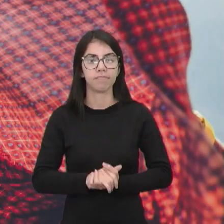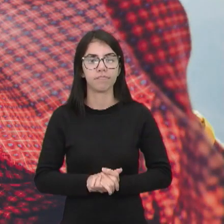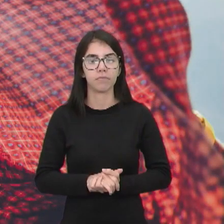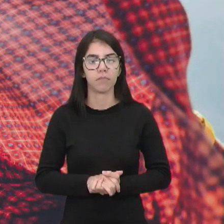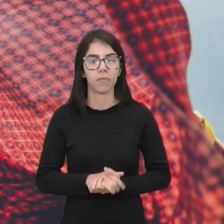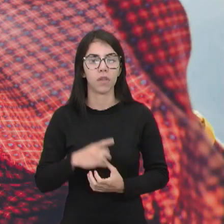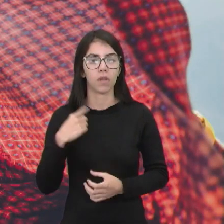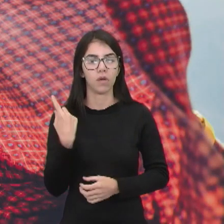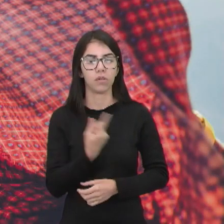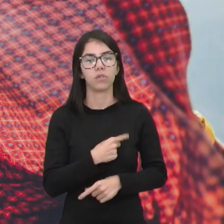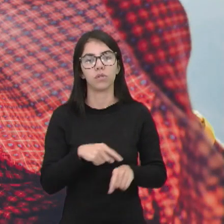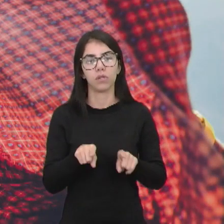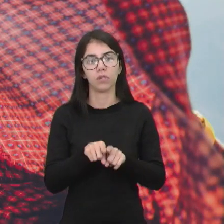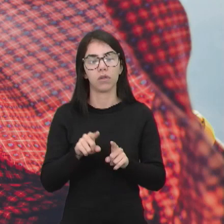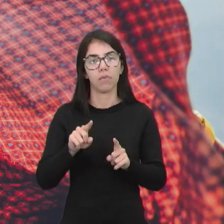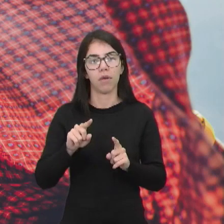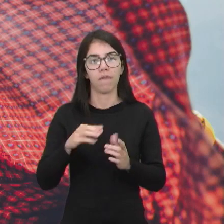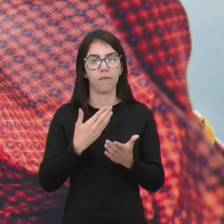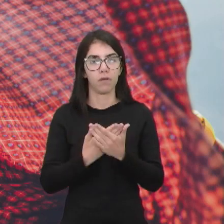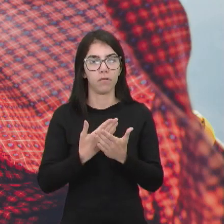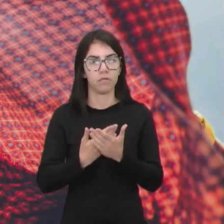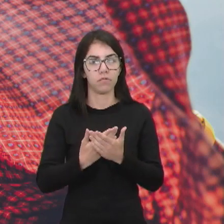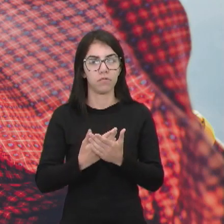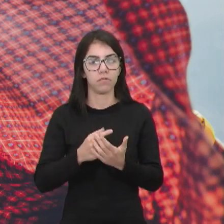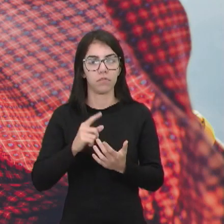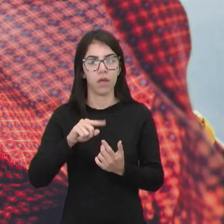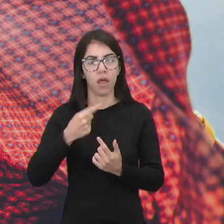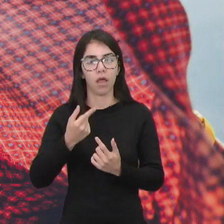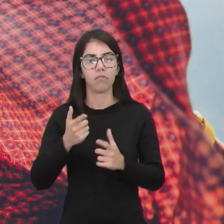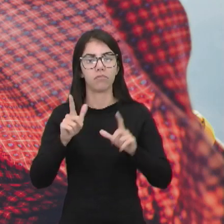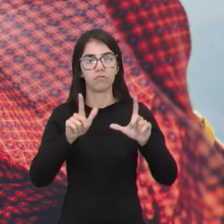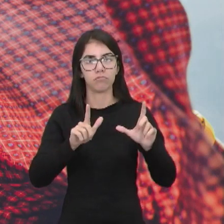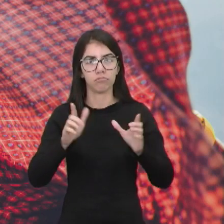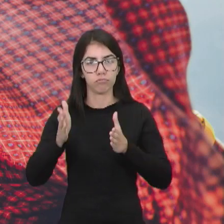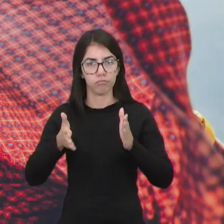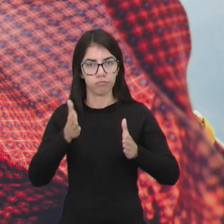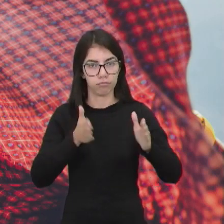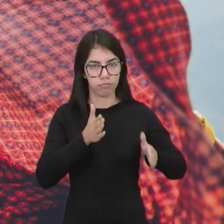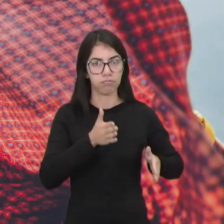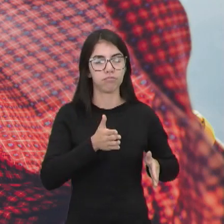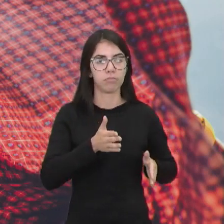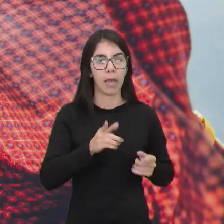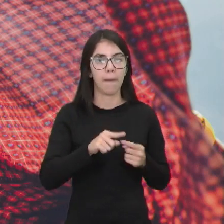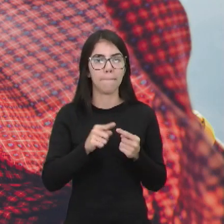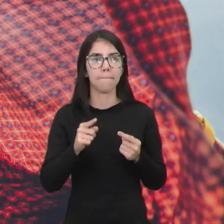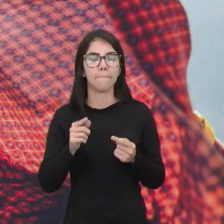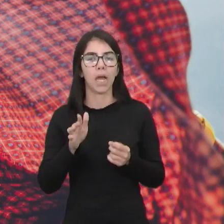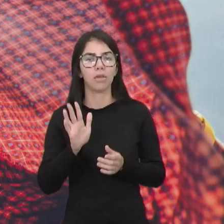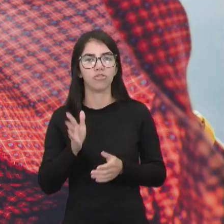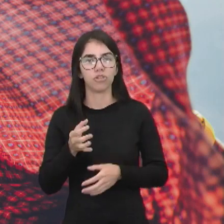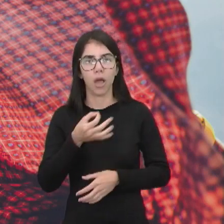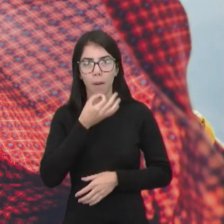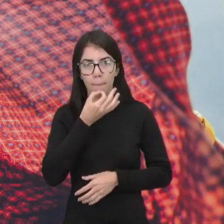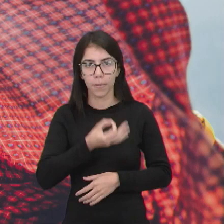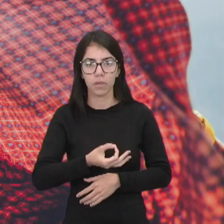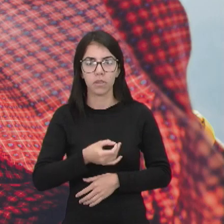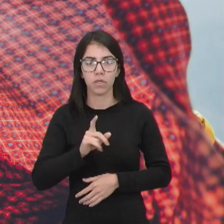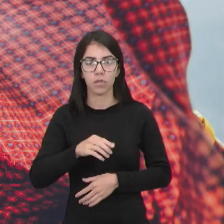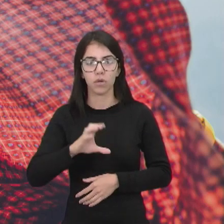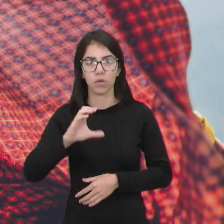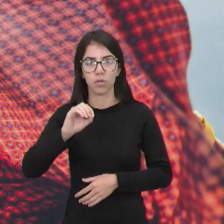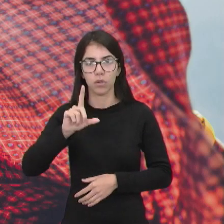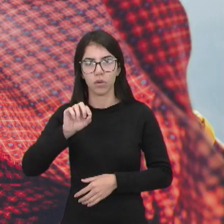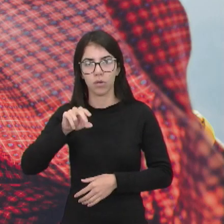A gente vai acabar vendo isso por vários prismas, tal, né? Mas eu até citei aí, né, a